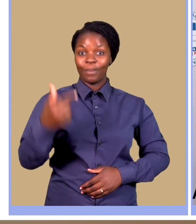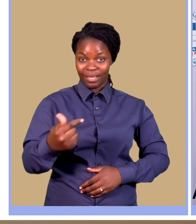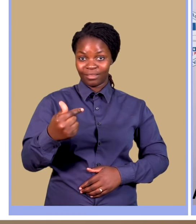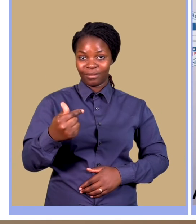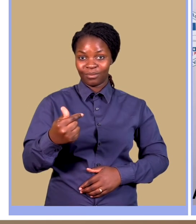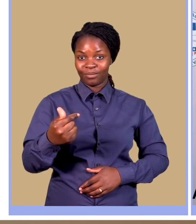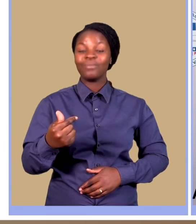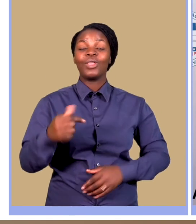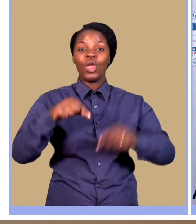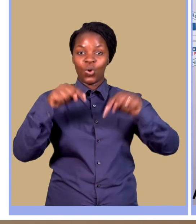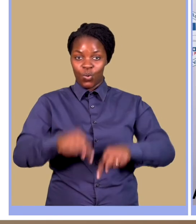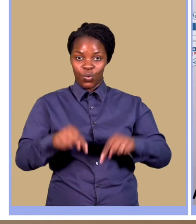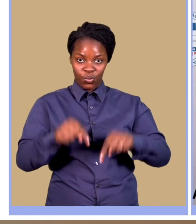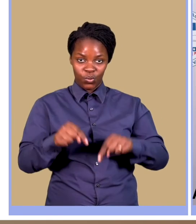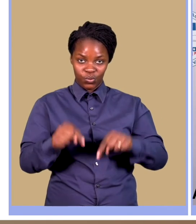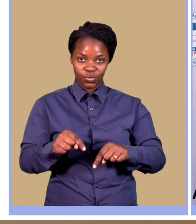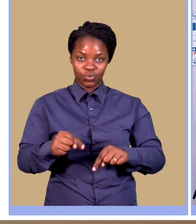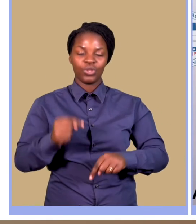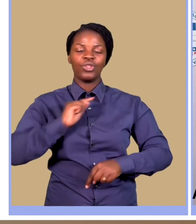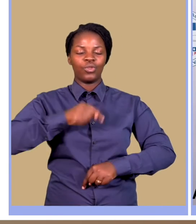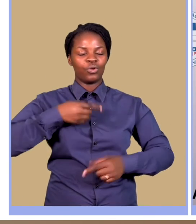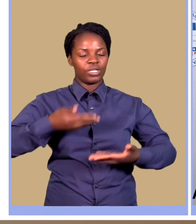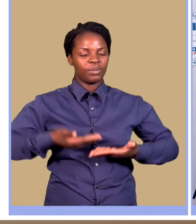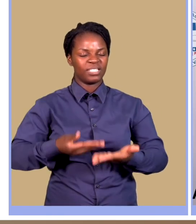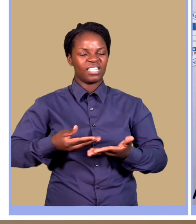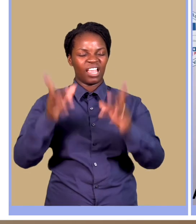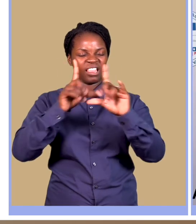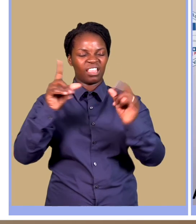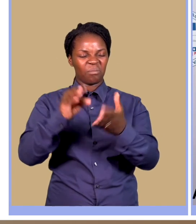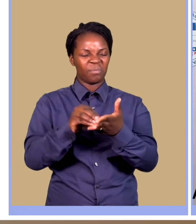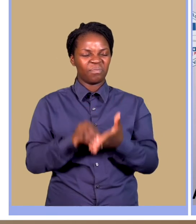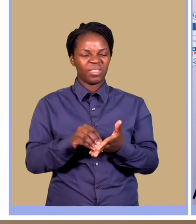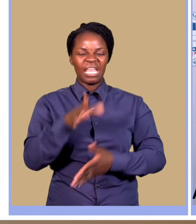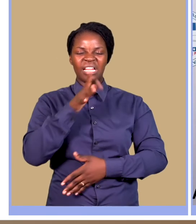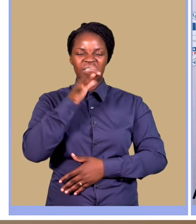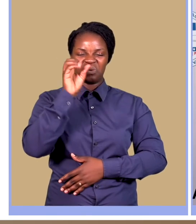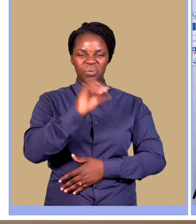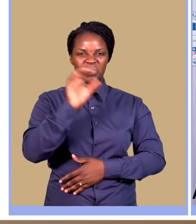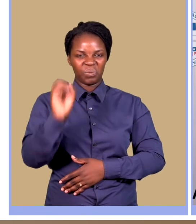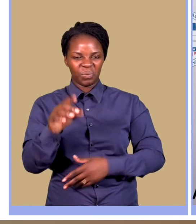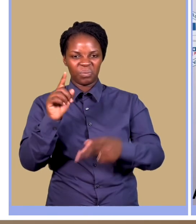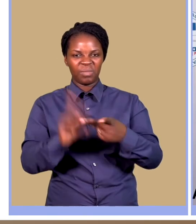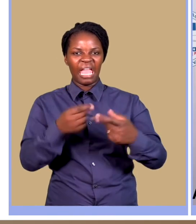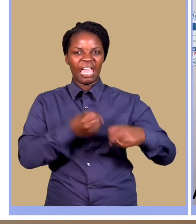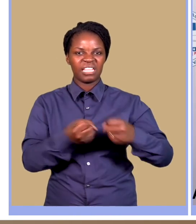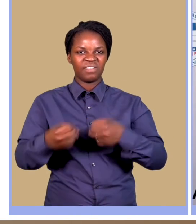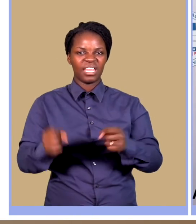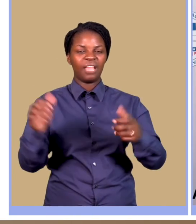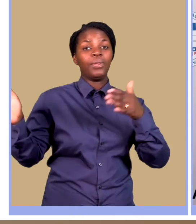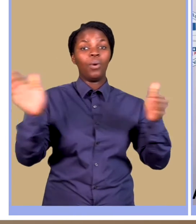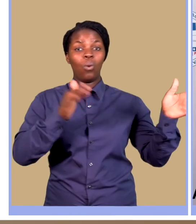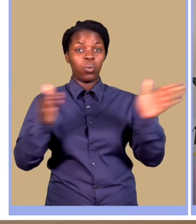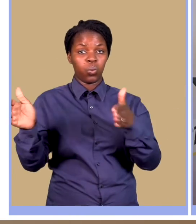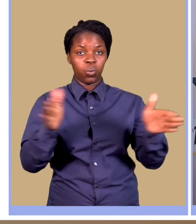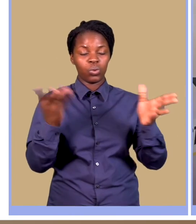consequência da poluição ambiental versus ação climática com o ativista ambiental